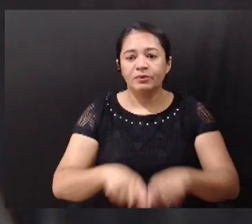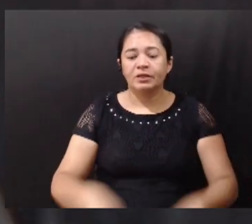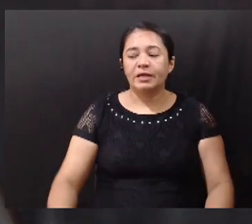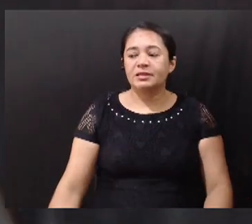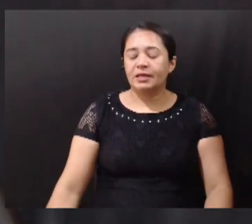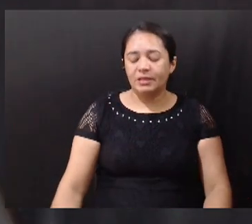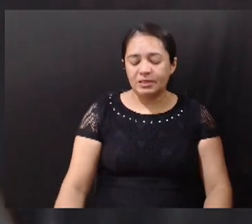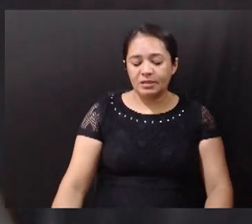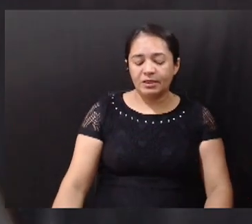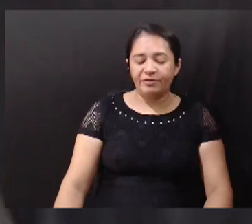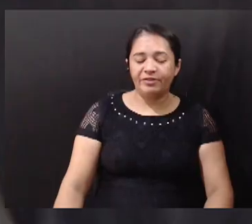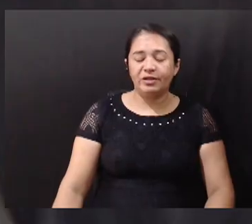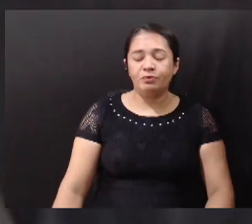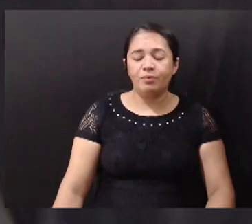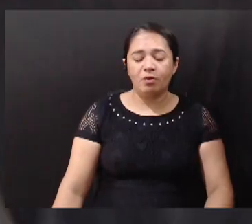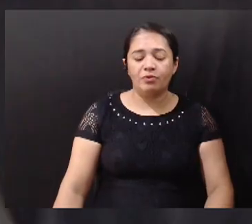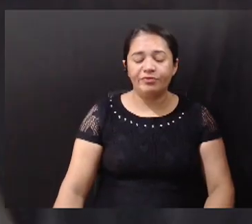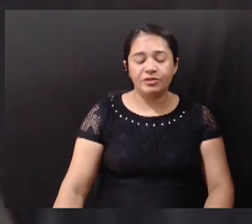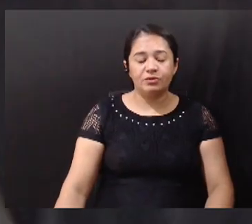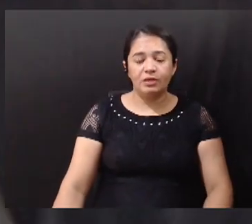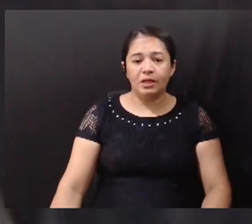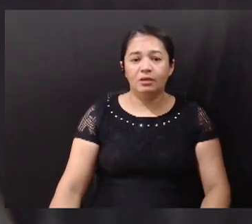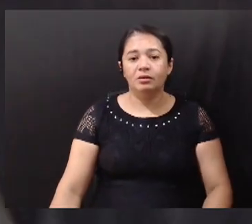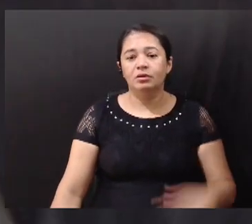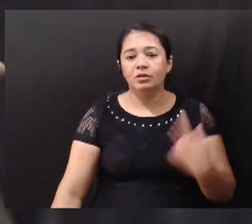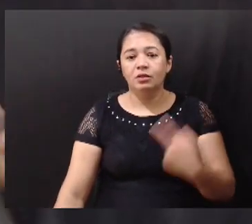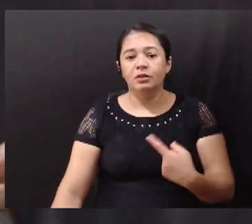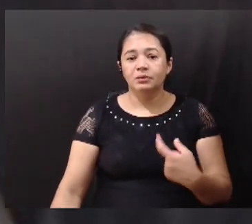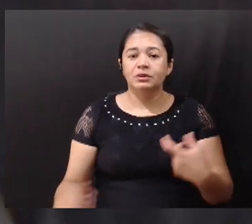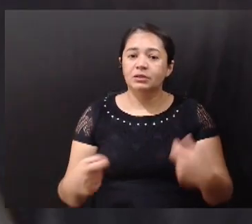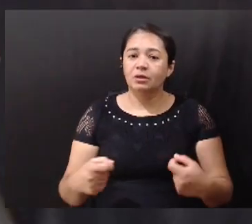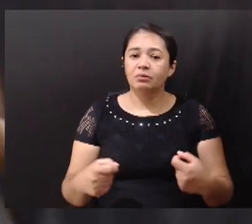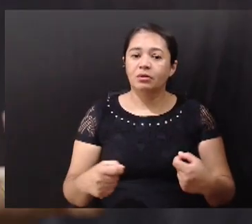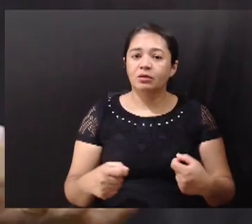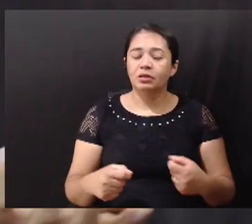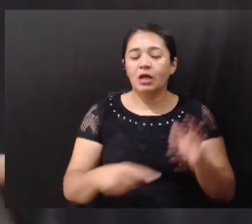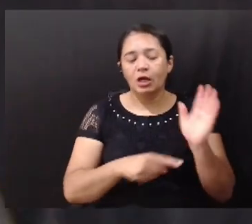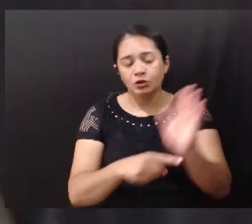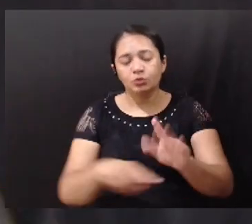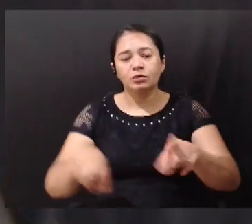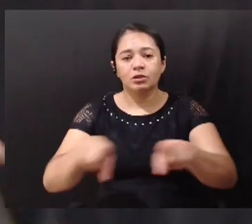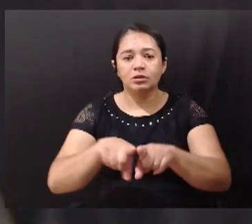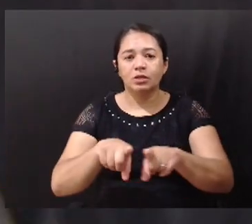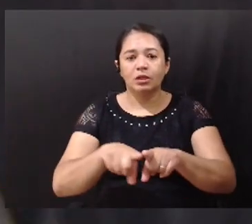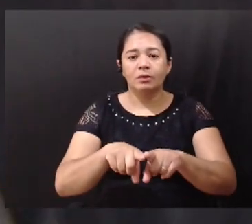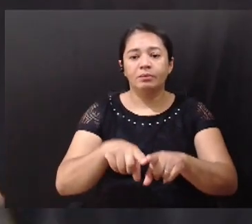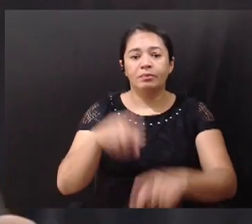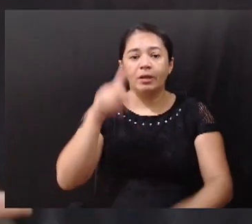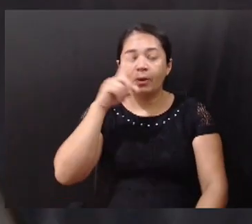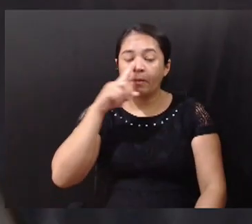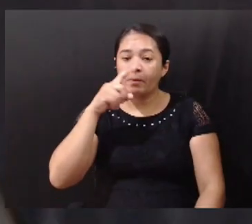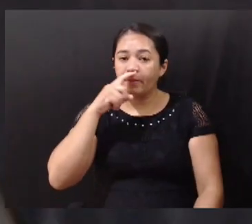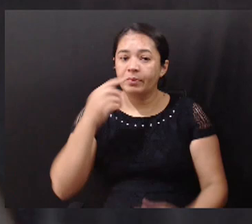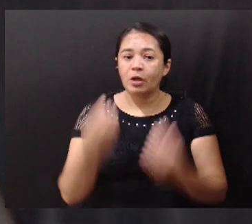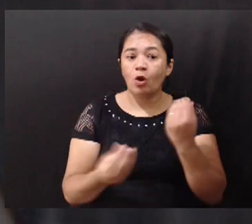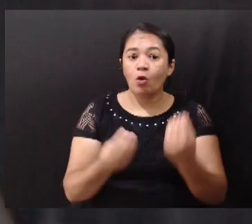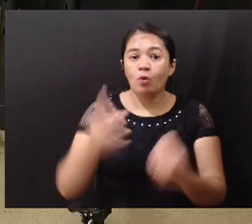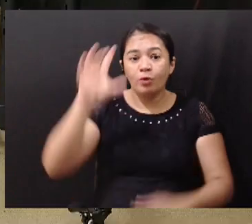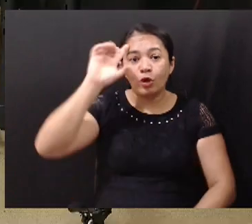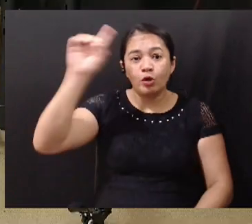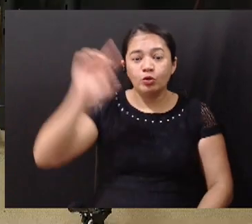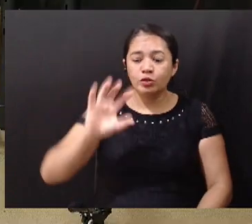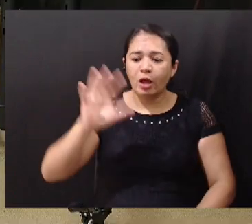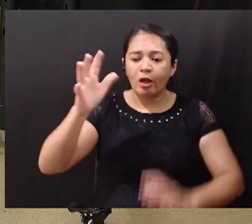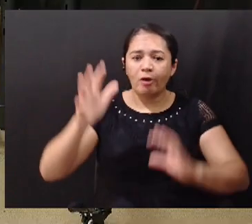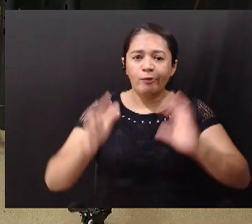que precisa organizar, dando essa previsibilidade e ajuda também os próprios pais a entenderem como esse dia vai acontecer.